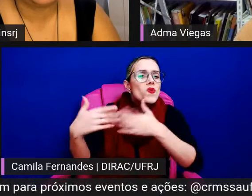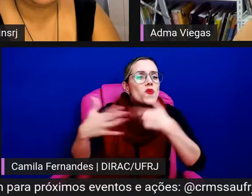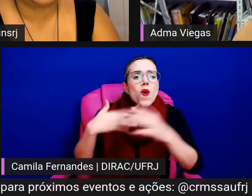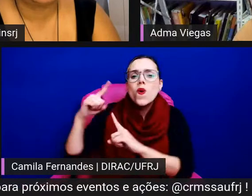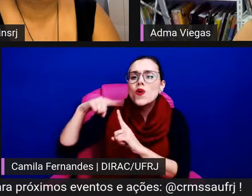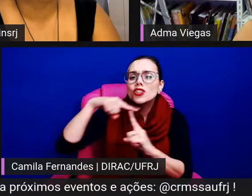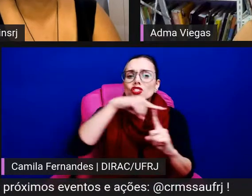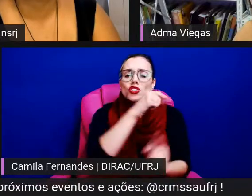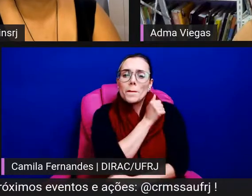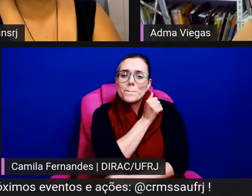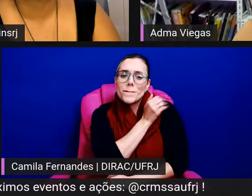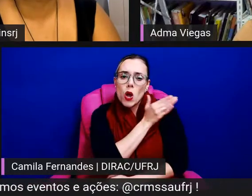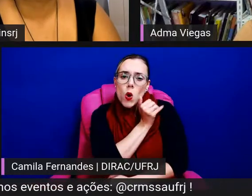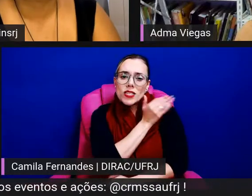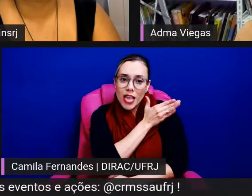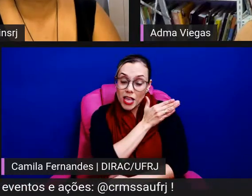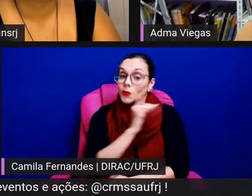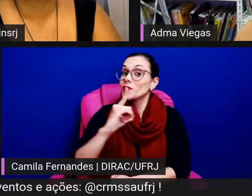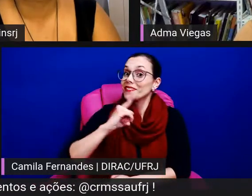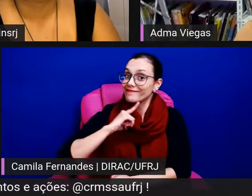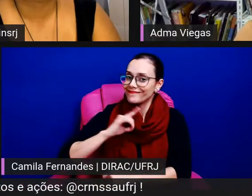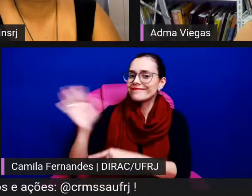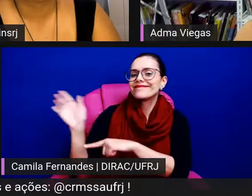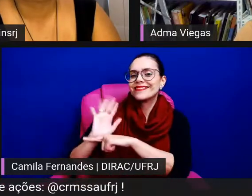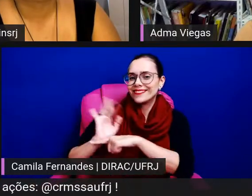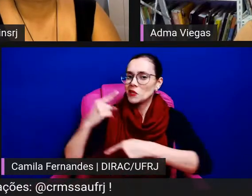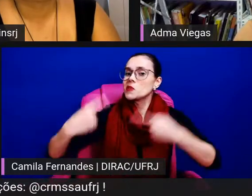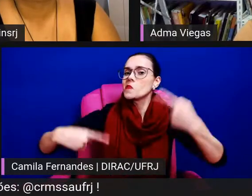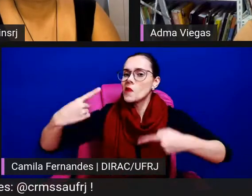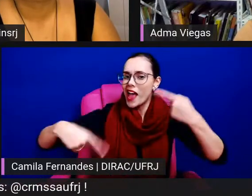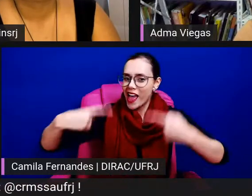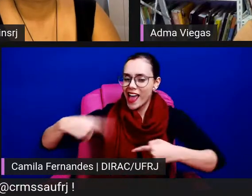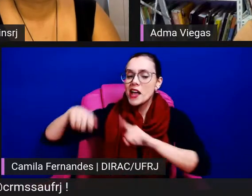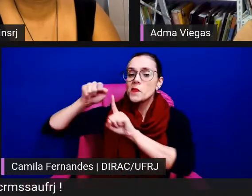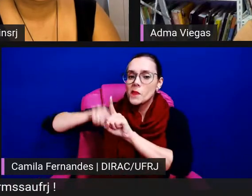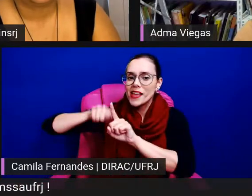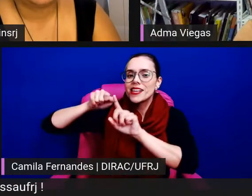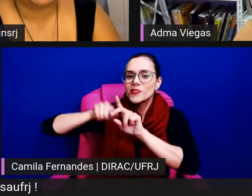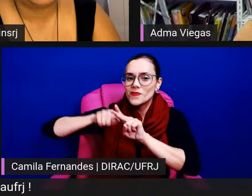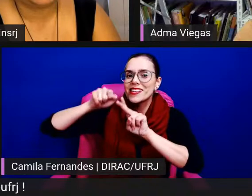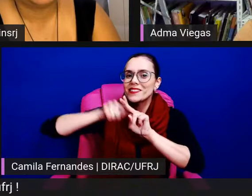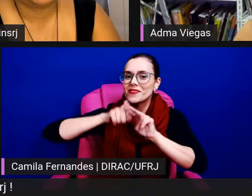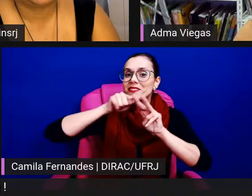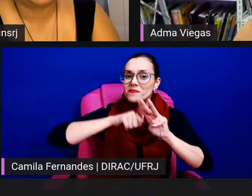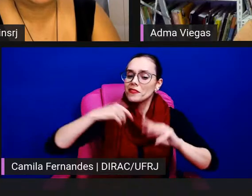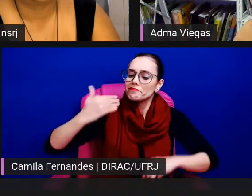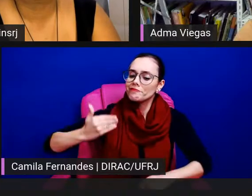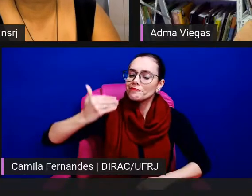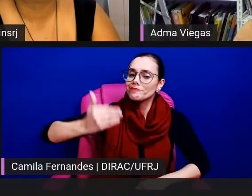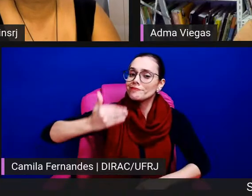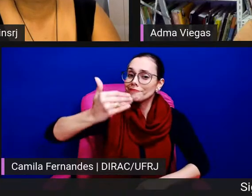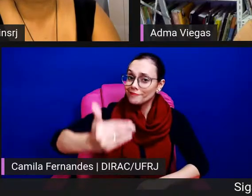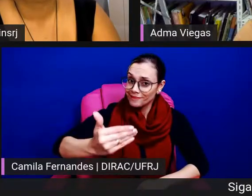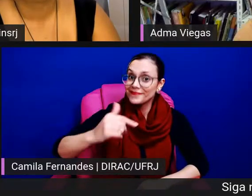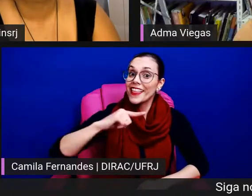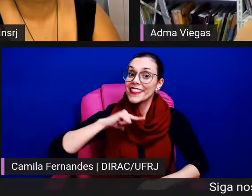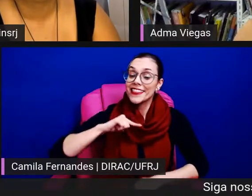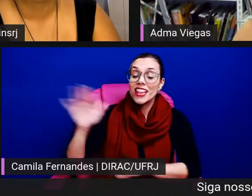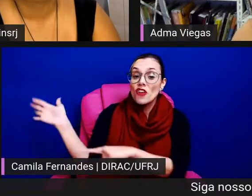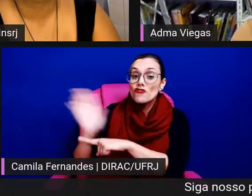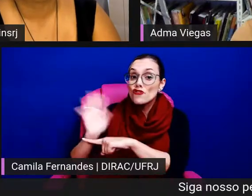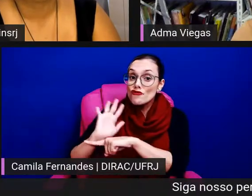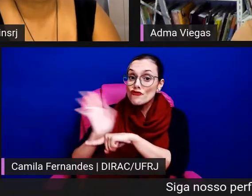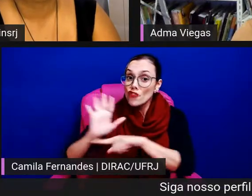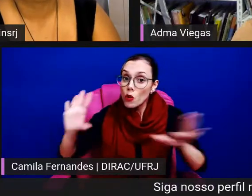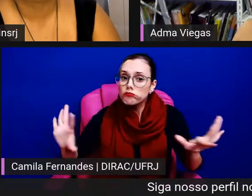coletivas, entre elas temos aqui o Cine Debate, que acontece mensalmente, que apresentamos filmes ligados à